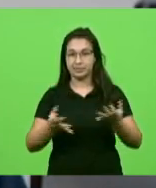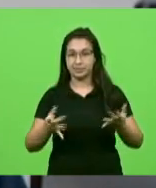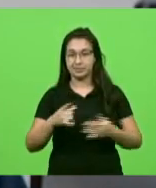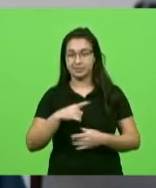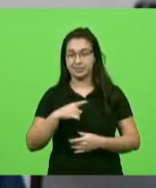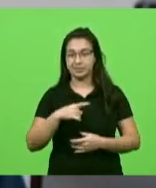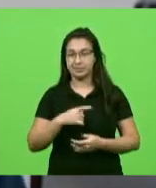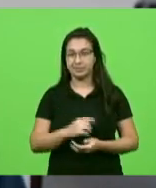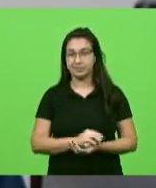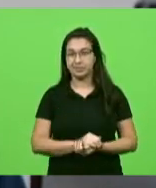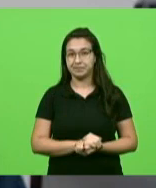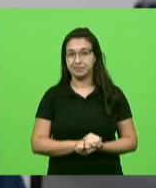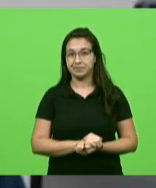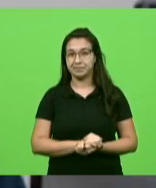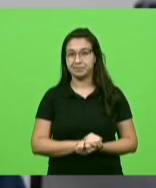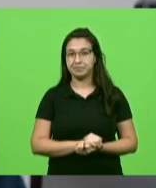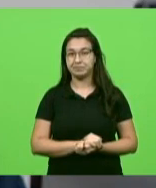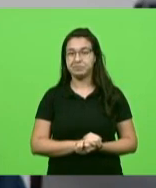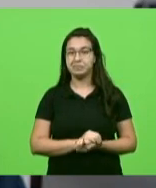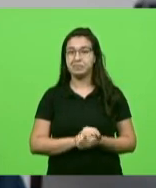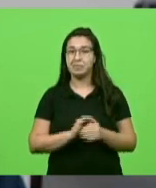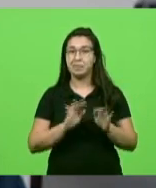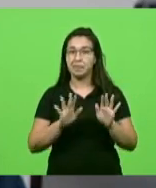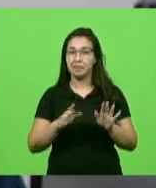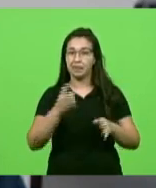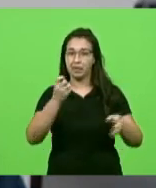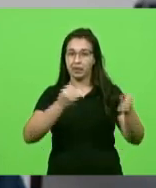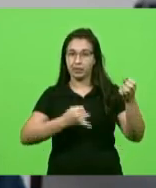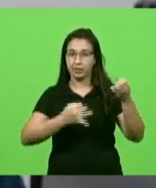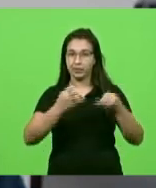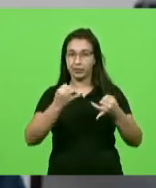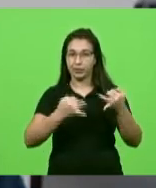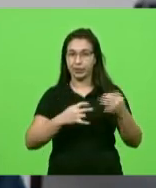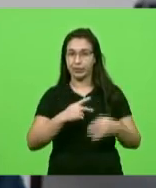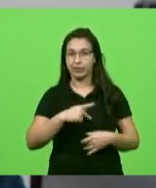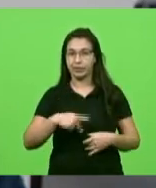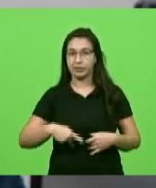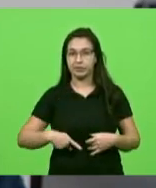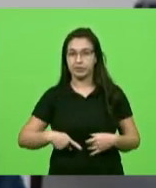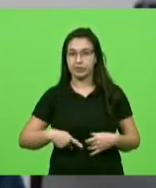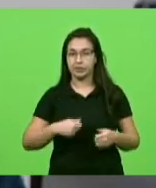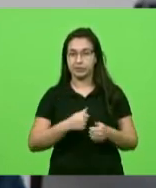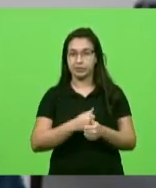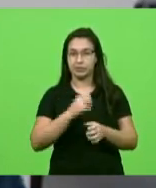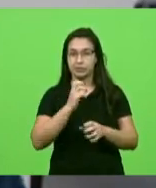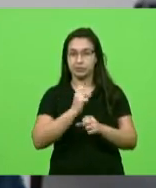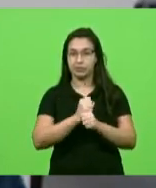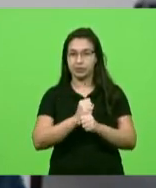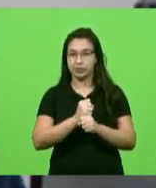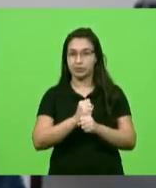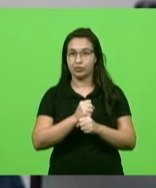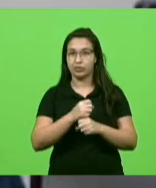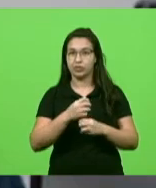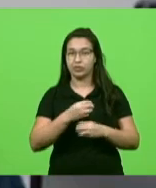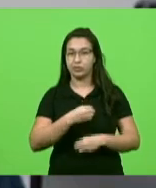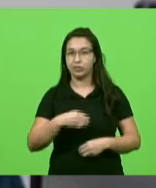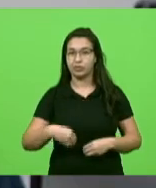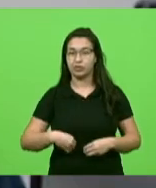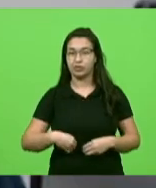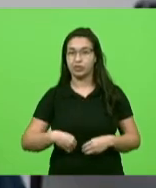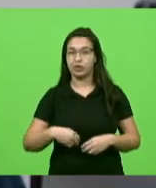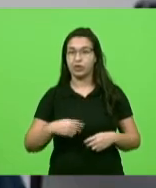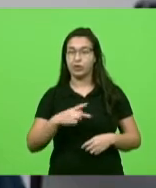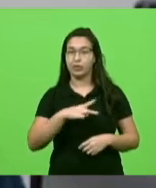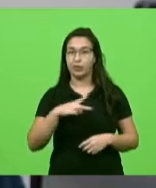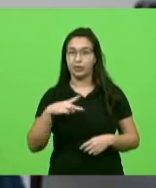e me disse mais semente pode ser extraído do depoimento prestado pelo presidente do Tribunal de Contas a força-tarefa do Ministério Público de Santa